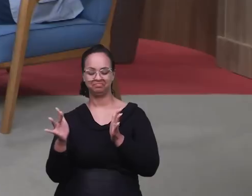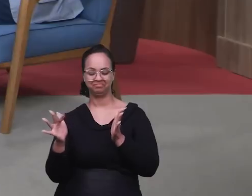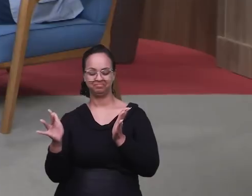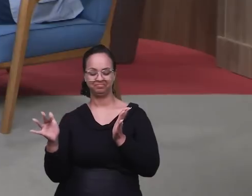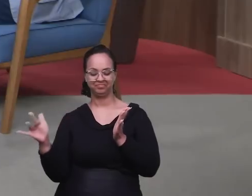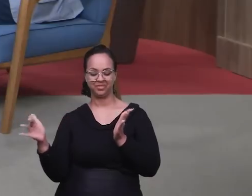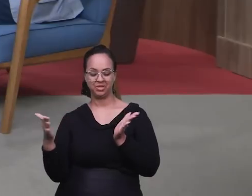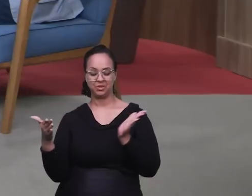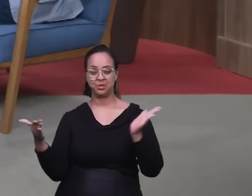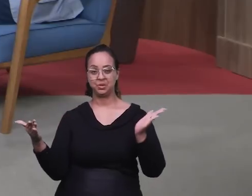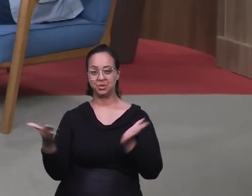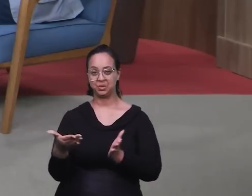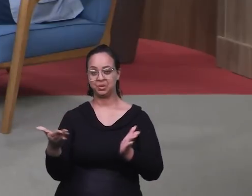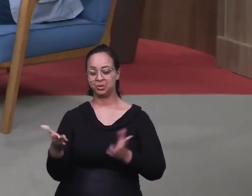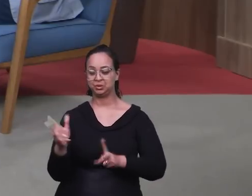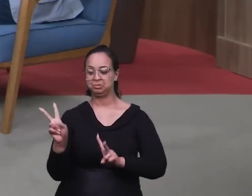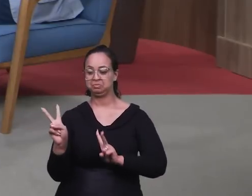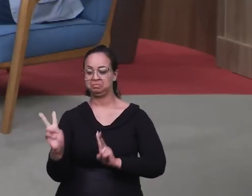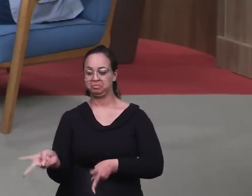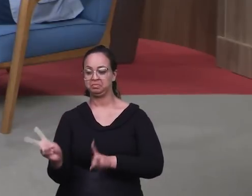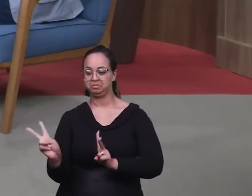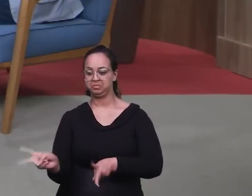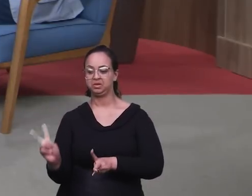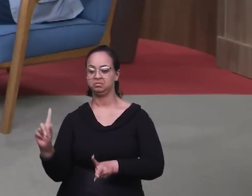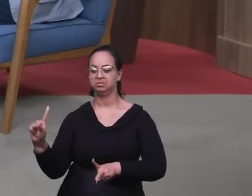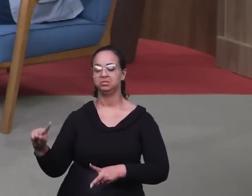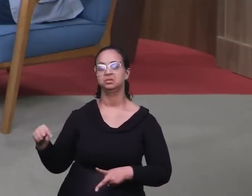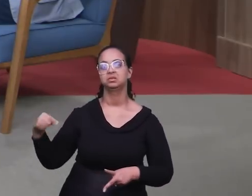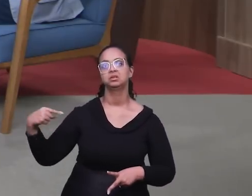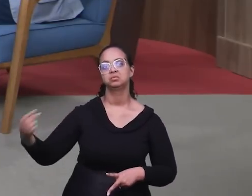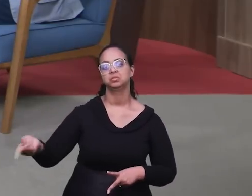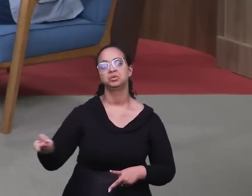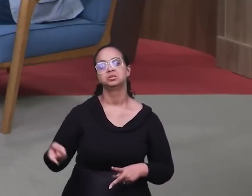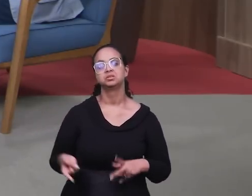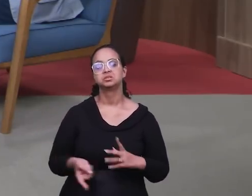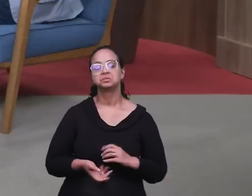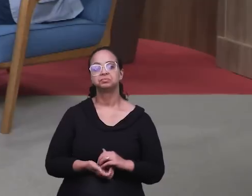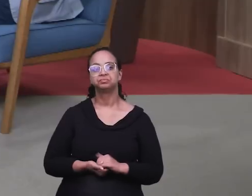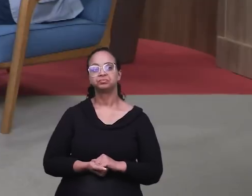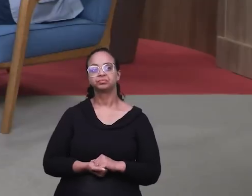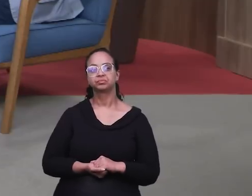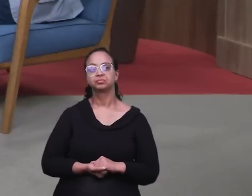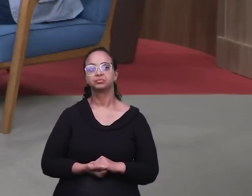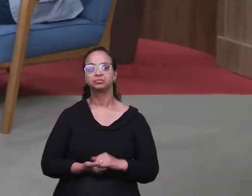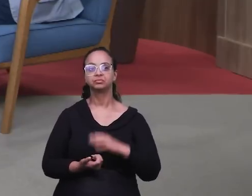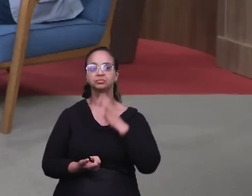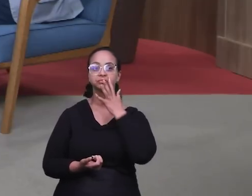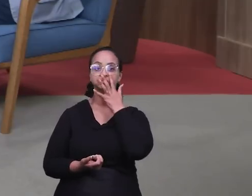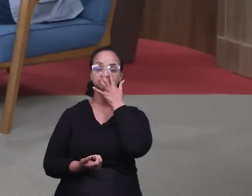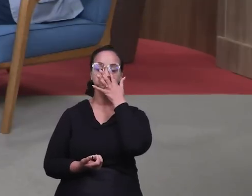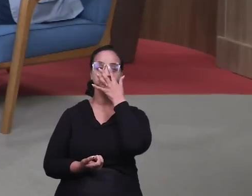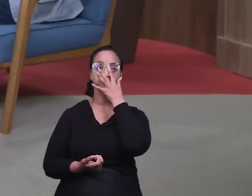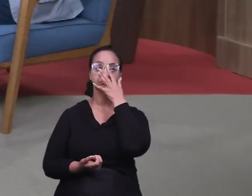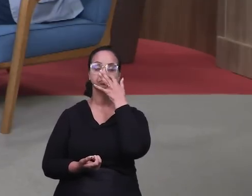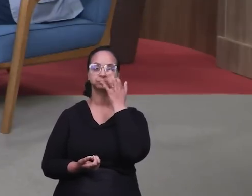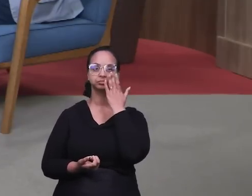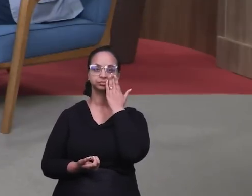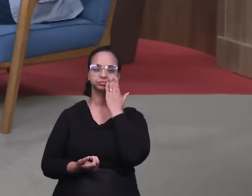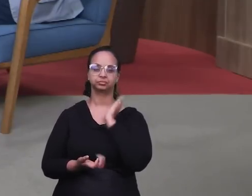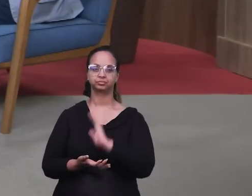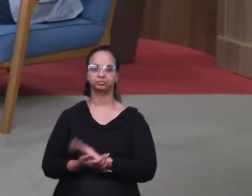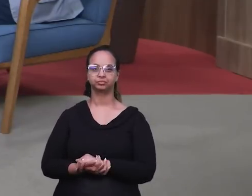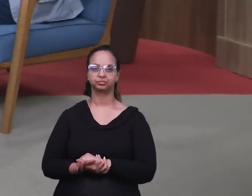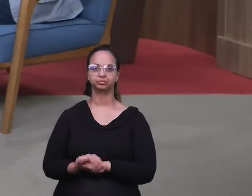bom pastor da igreja hoje, da mesma maneira ele conhece as ovelhas e as ovelhas também sabem onde ele está presente. É